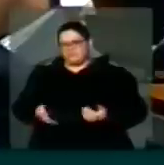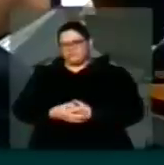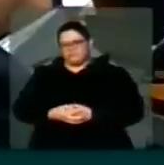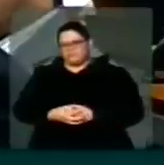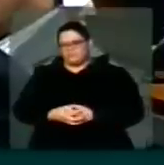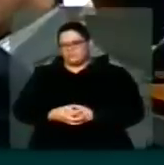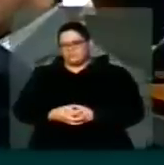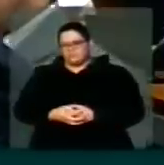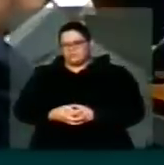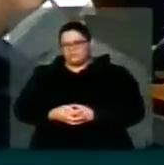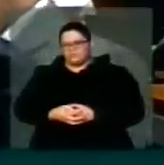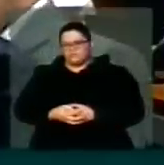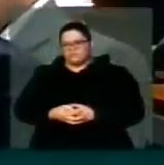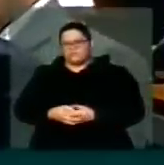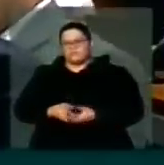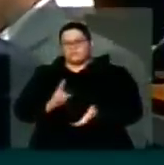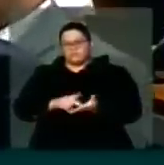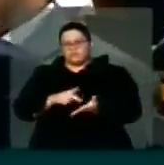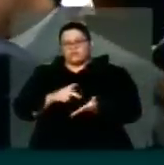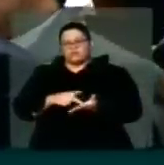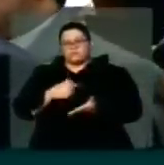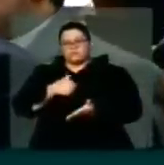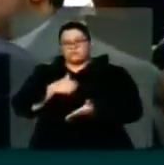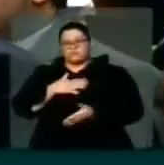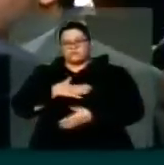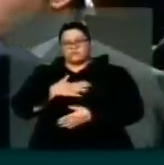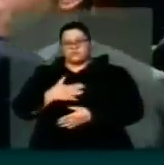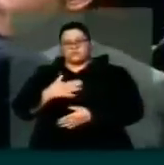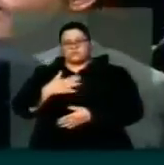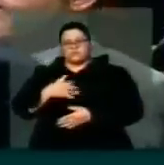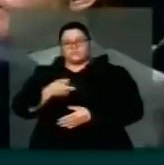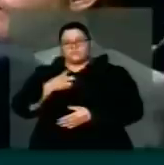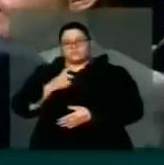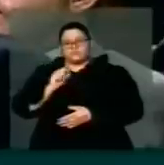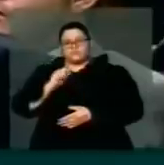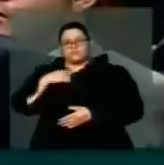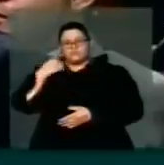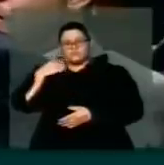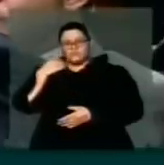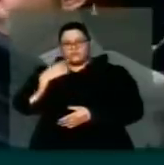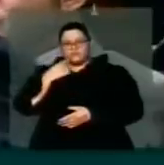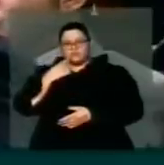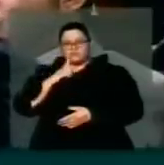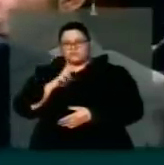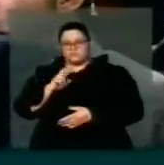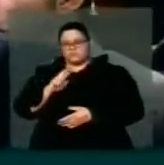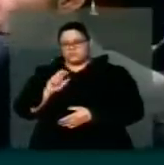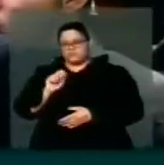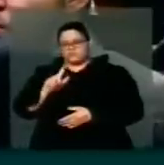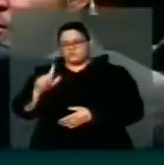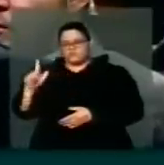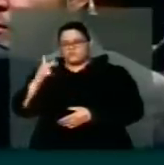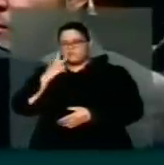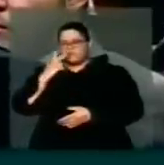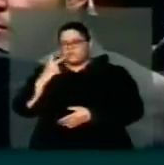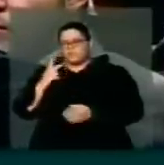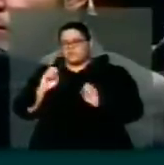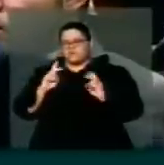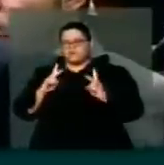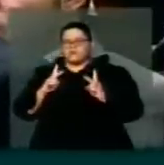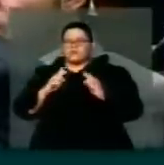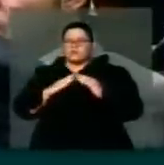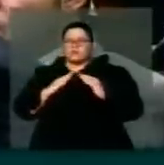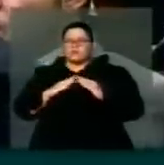retificou. E realmente me assusta quando eu vejo o procurador-geral dizer, tudo bem, ele retificou e disse que não era a casa do presidente Eduardo